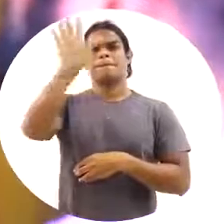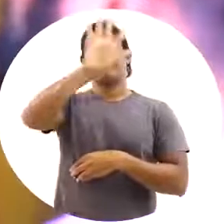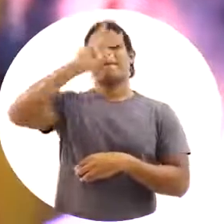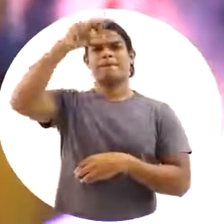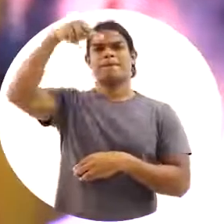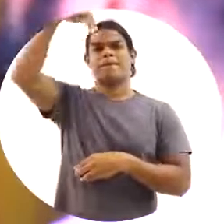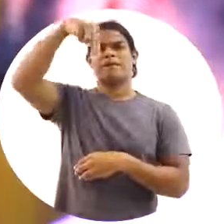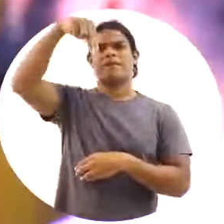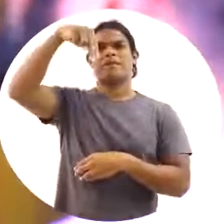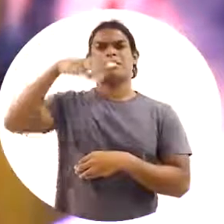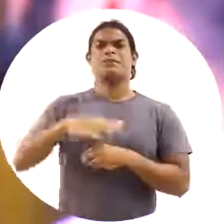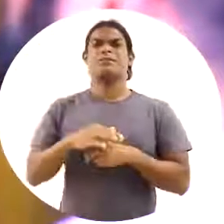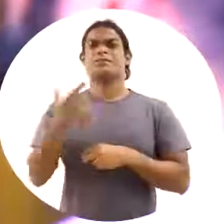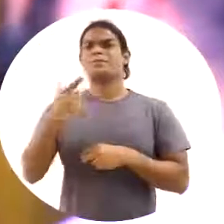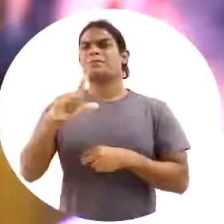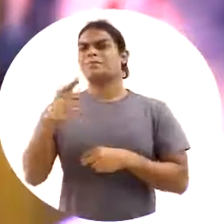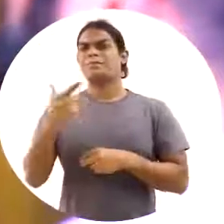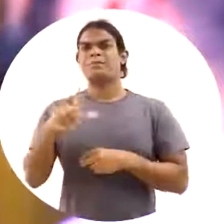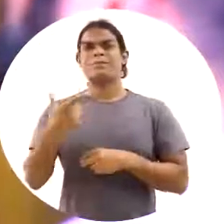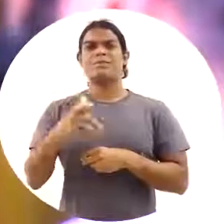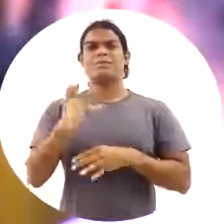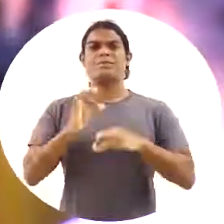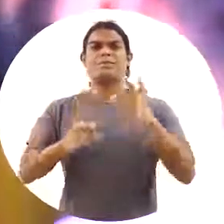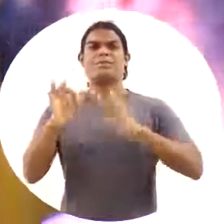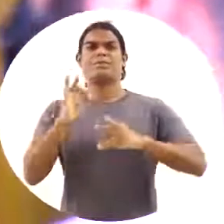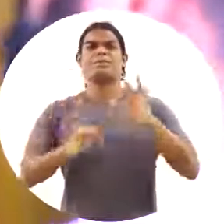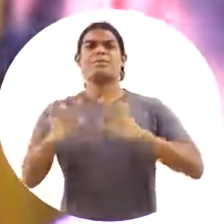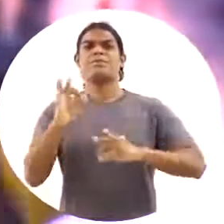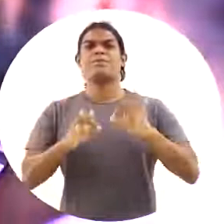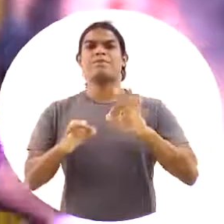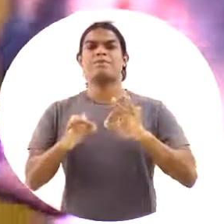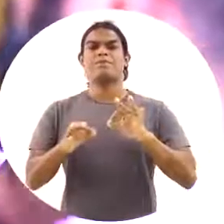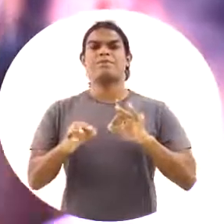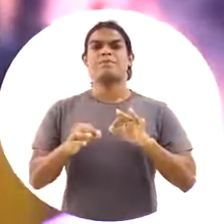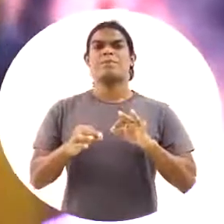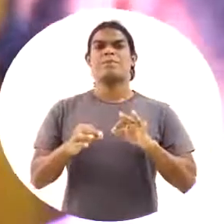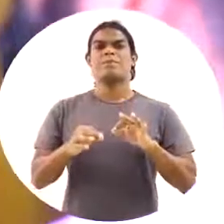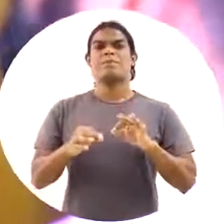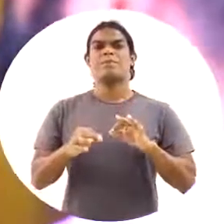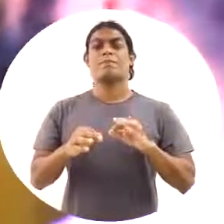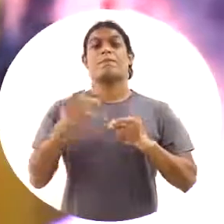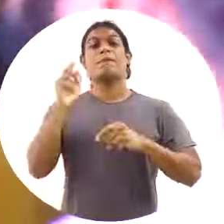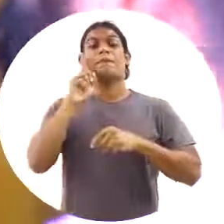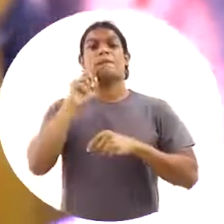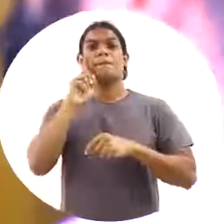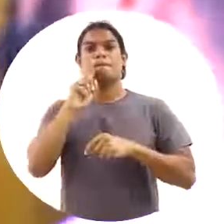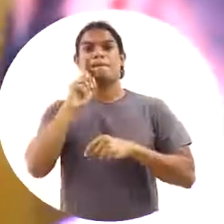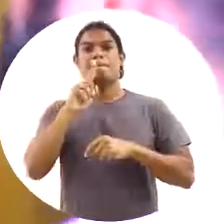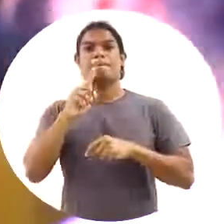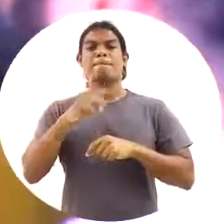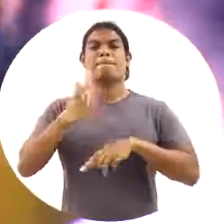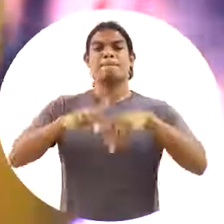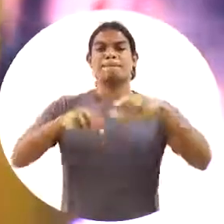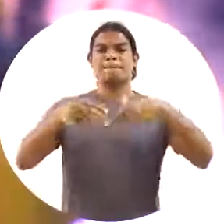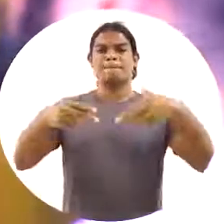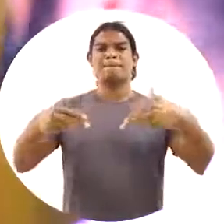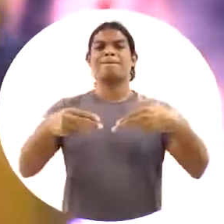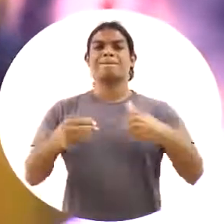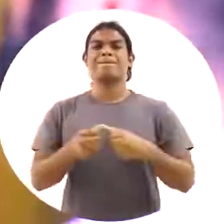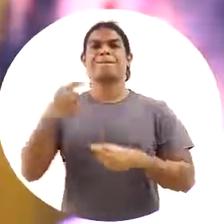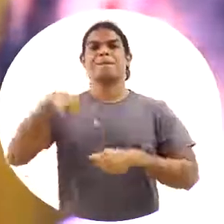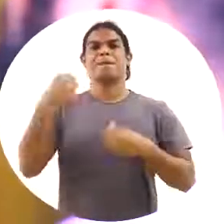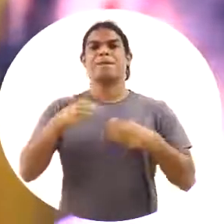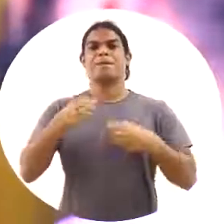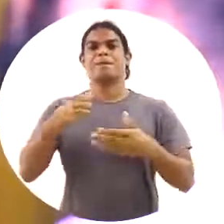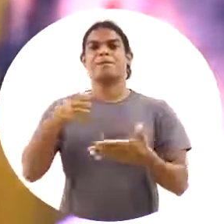brasileiro, acredito eu, a gente não tem o mesmo controle, por exemplo, que tem nos Estados Unidos em relação à materialidade. Então a